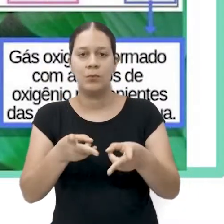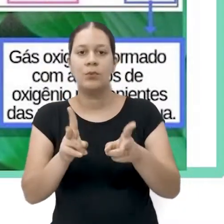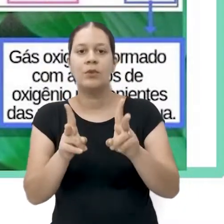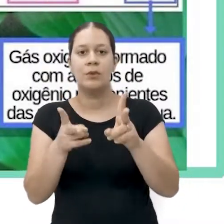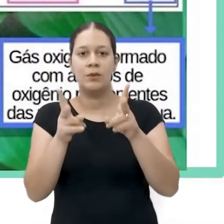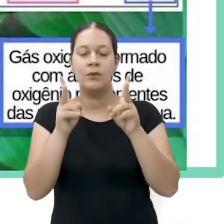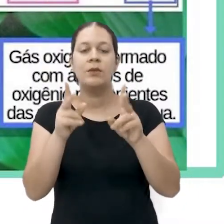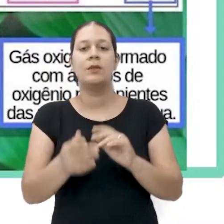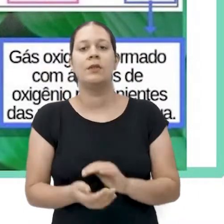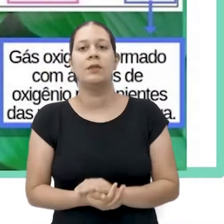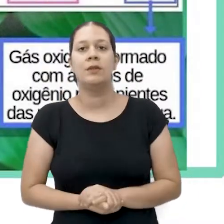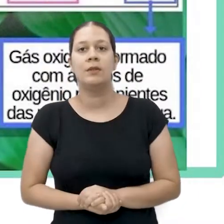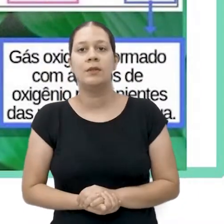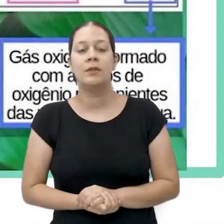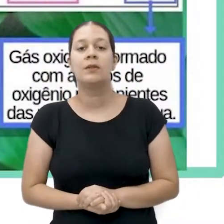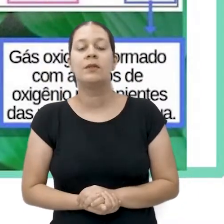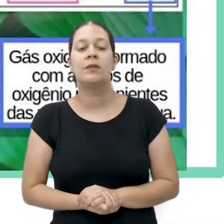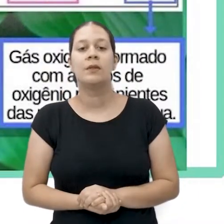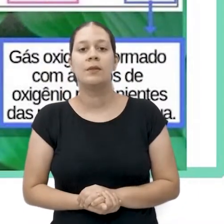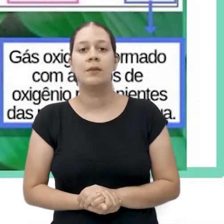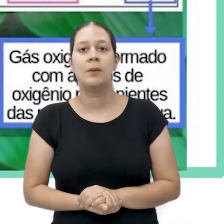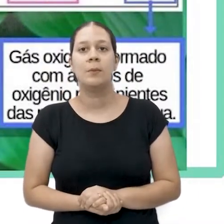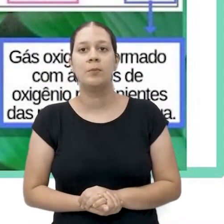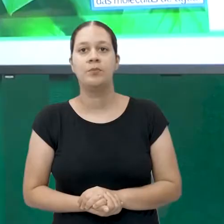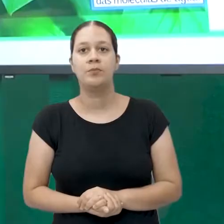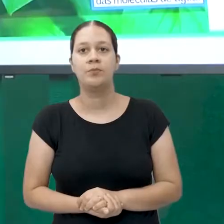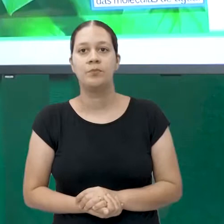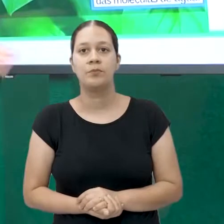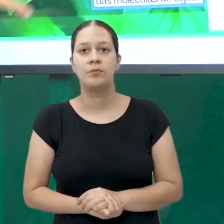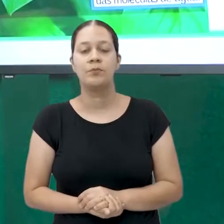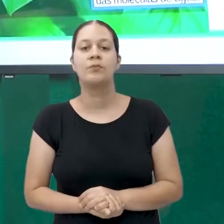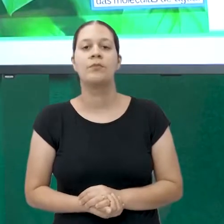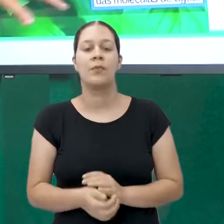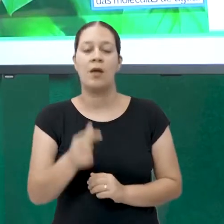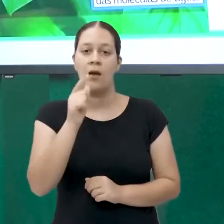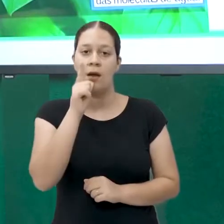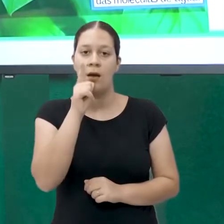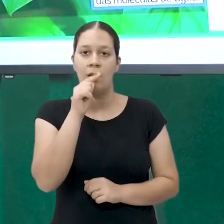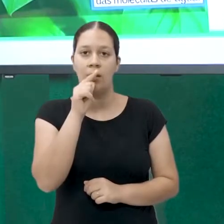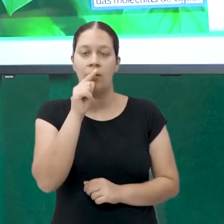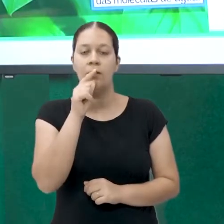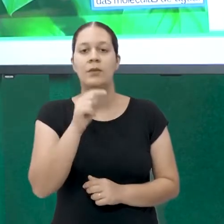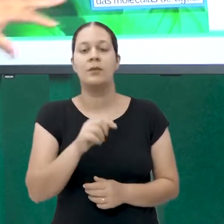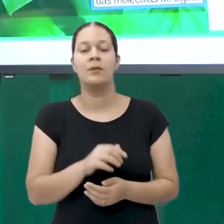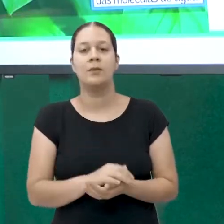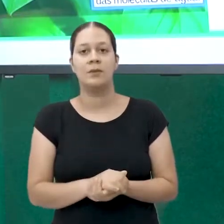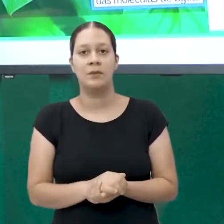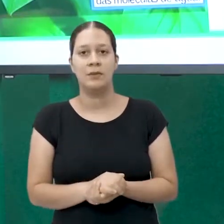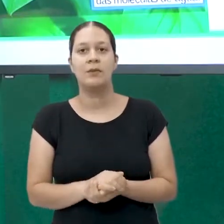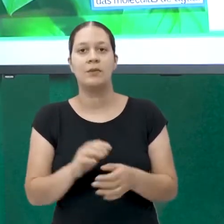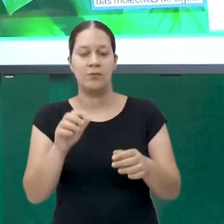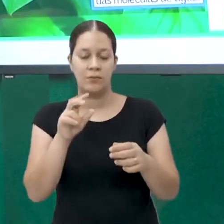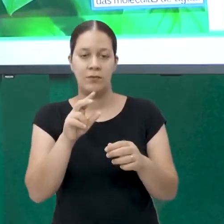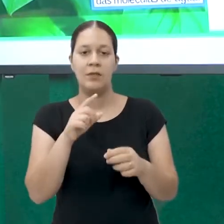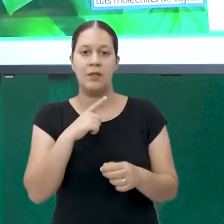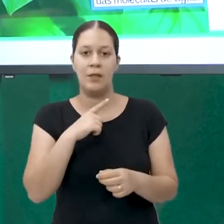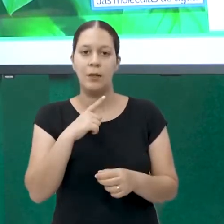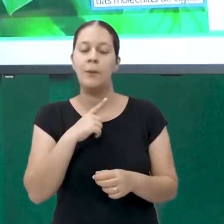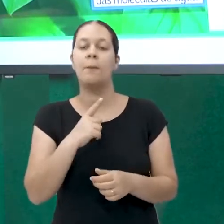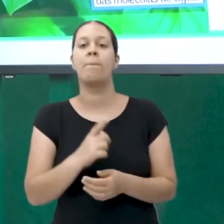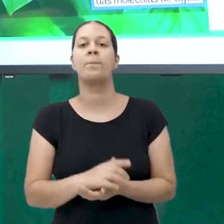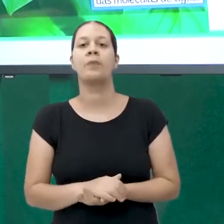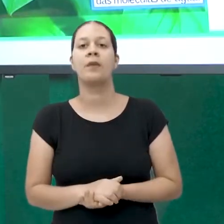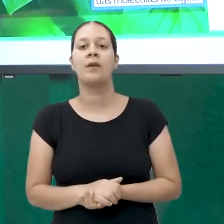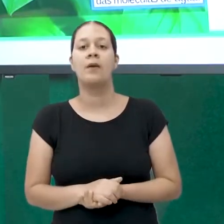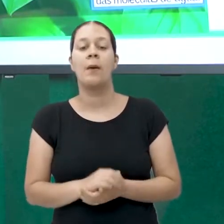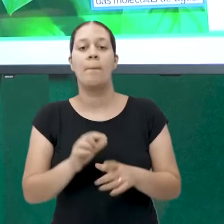A água ainda, né? No fim das contas, você acaba gerando, né? Em algumas fórmulas nem tem, tá? Em algumas fórmulas nem vai ter aqui, só vai ter água aqui. Aliás, mentira,